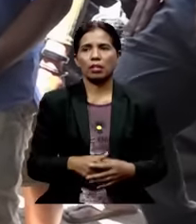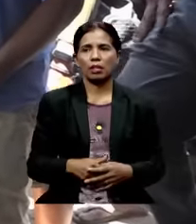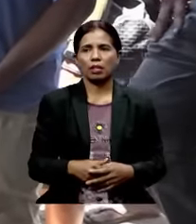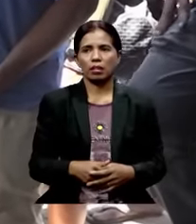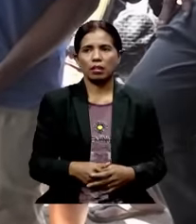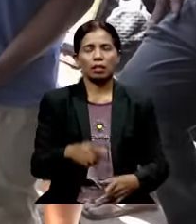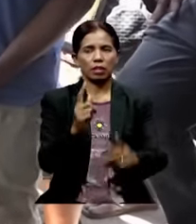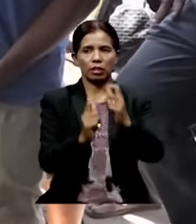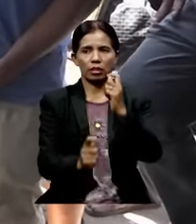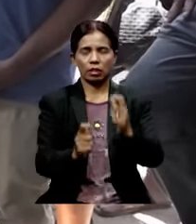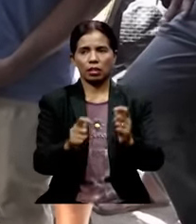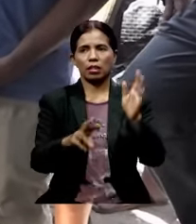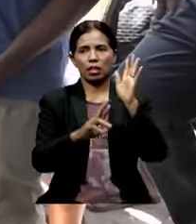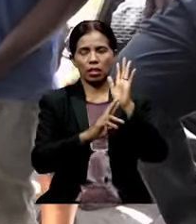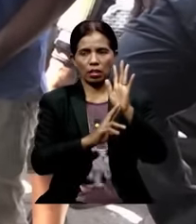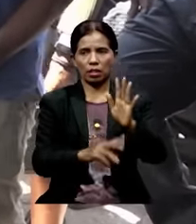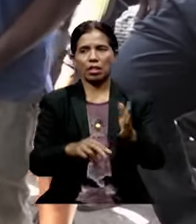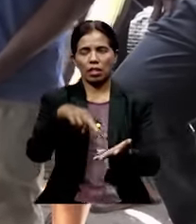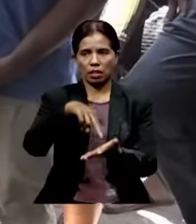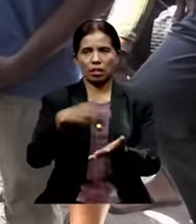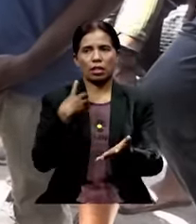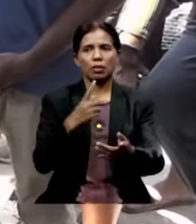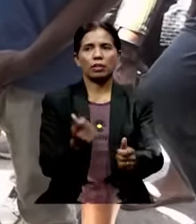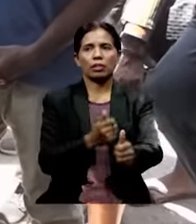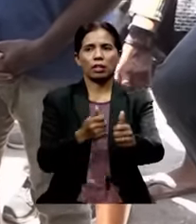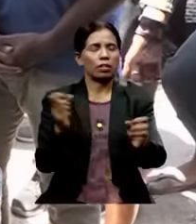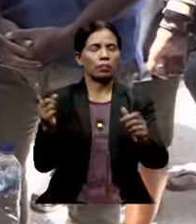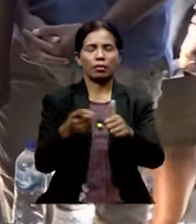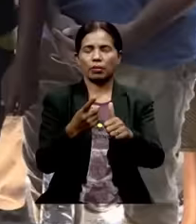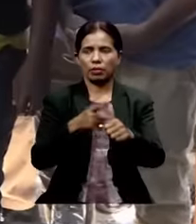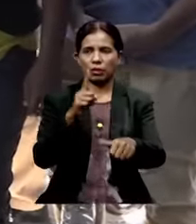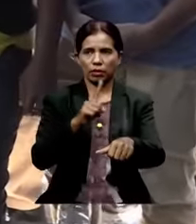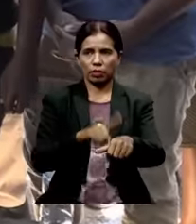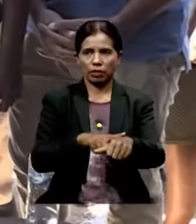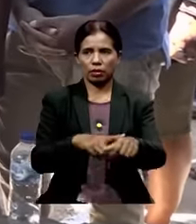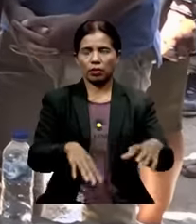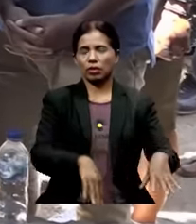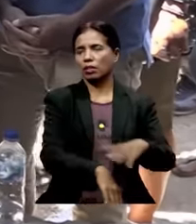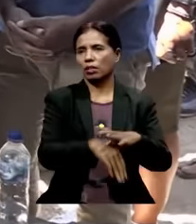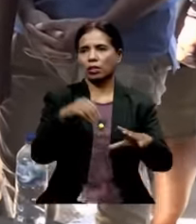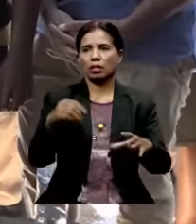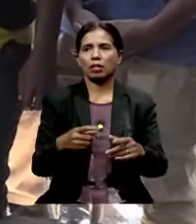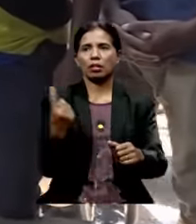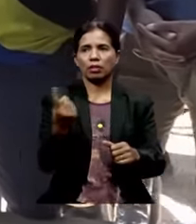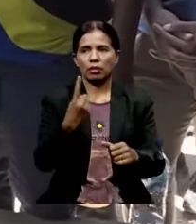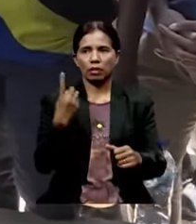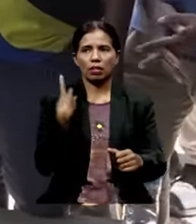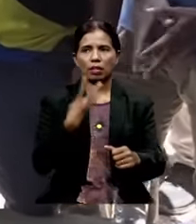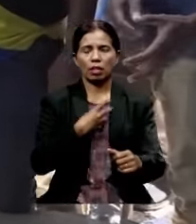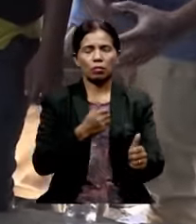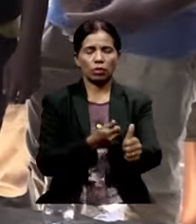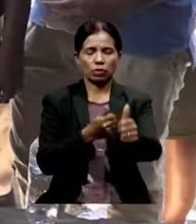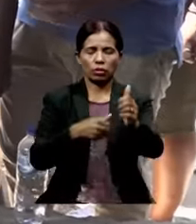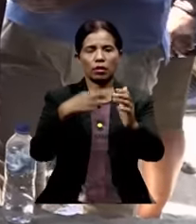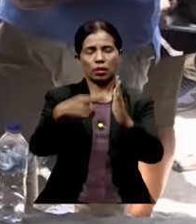que tribunal, Hari, ele disse já me pino a fatiga. É, mas lá a primeira vez. Sou o assai sempre, amor. Mas né? É, excusão, né? A mim cumpre já sou,